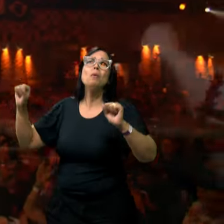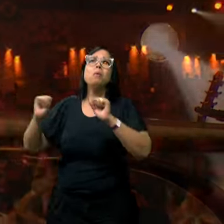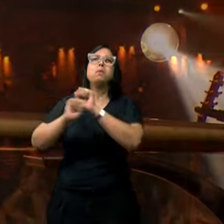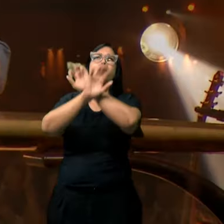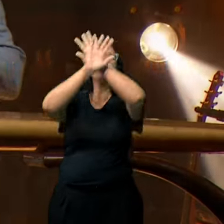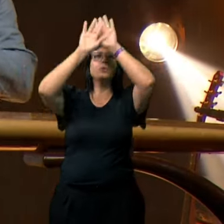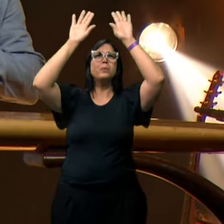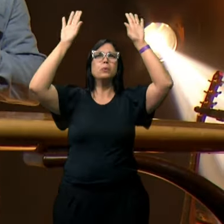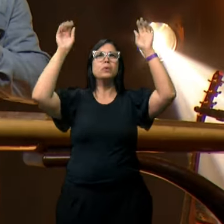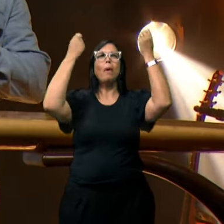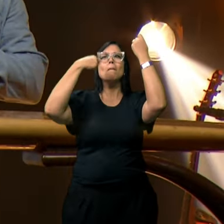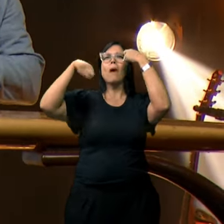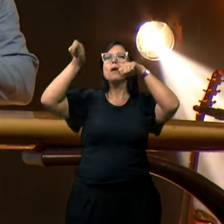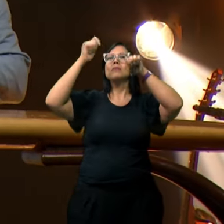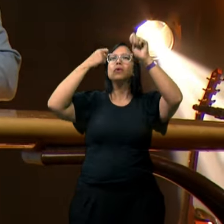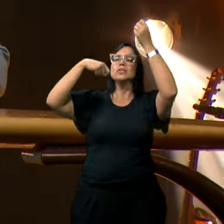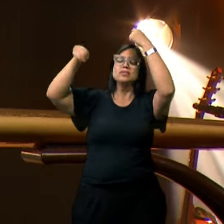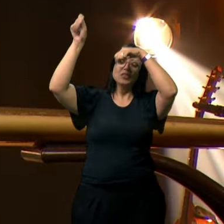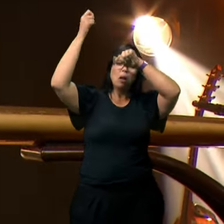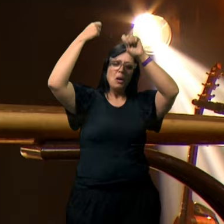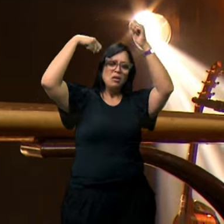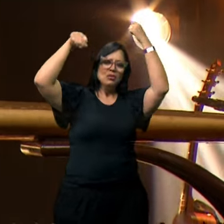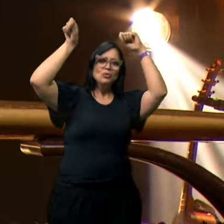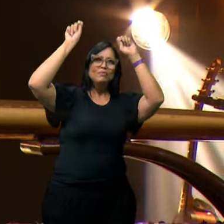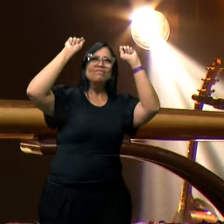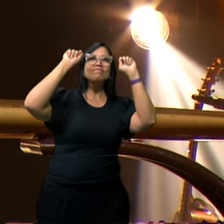Aleluia. Aleluia, aleluia, aleluia.